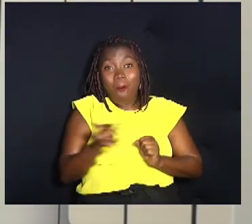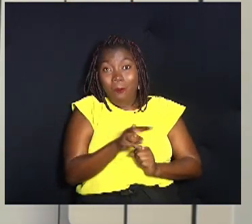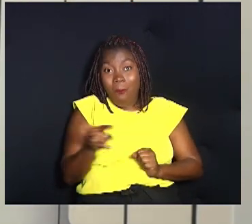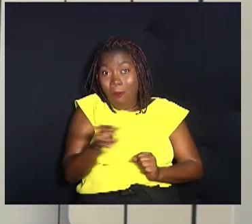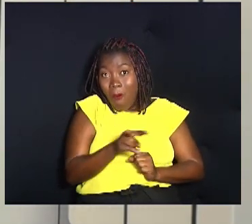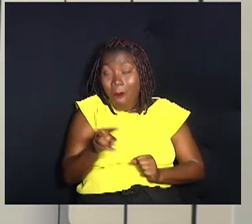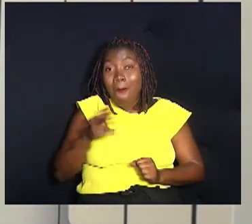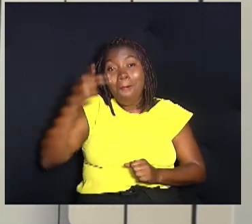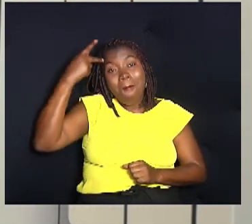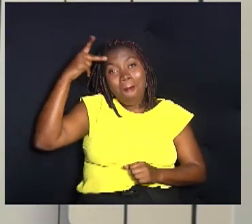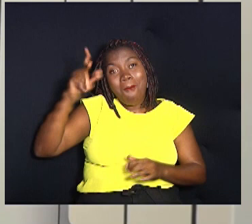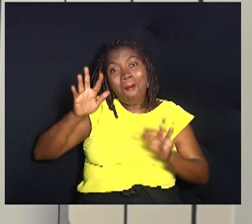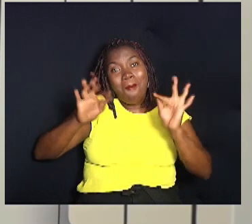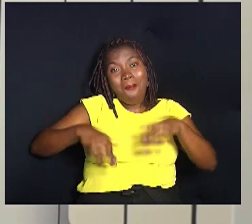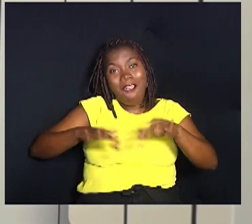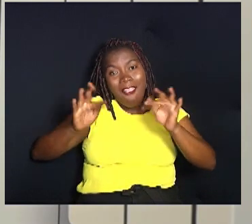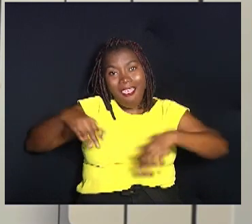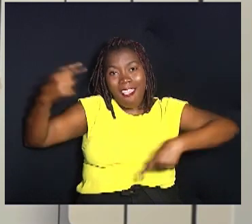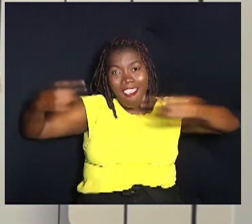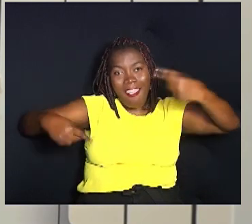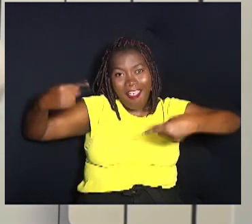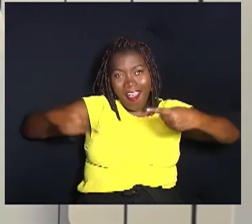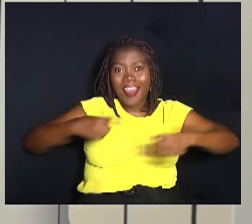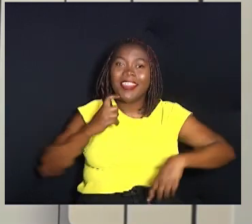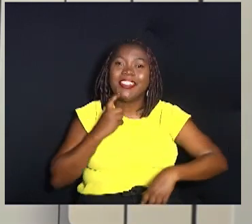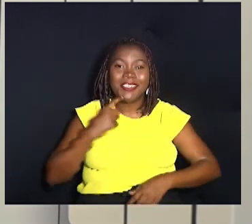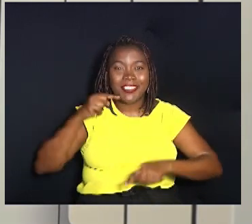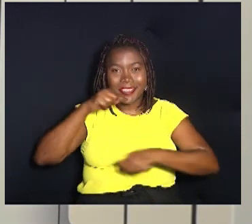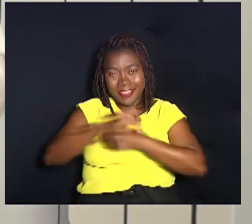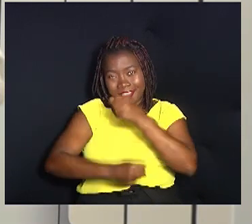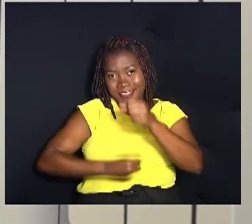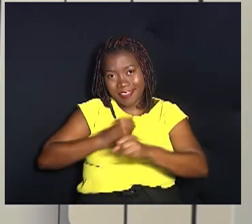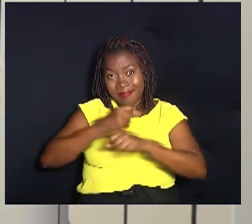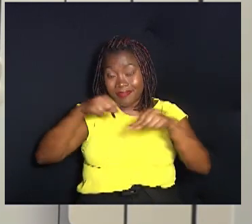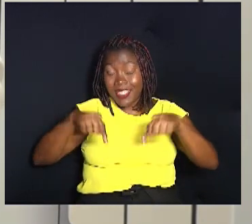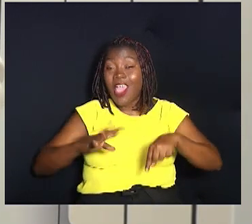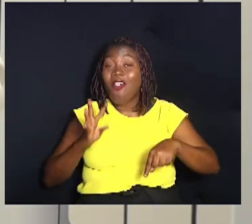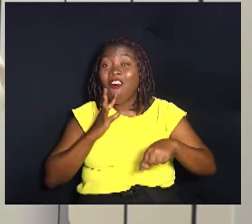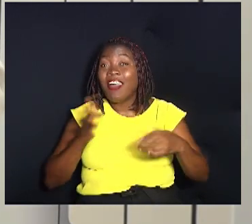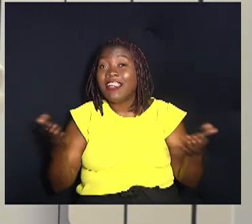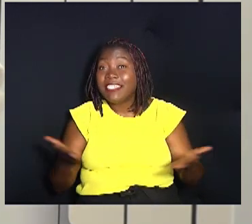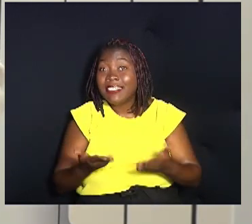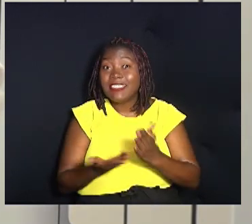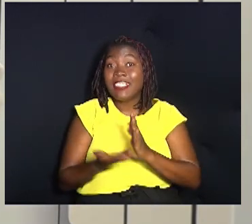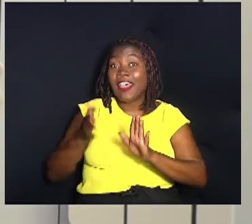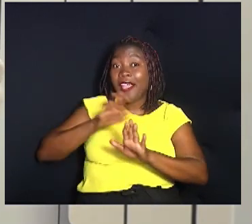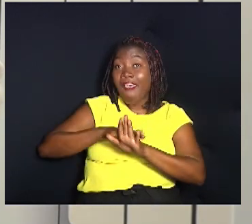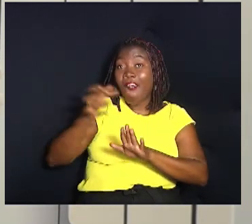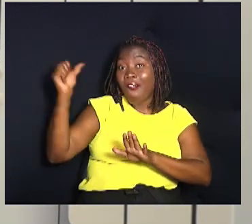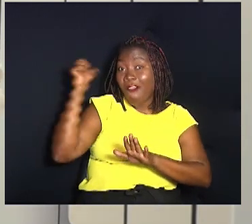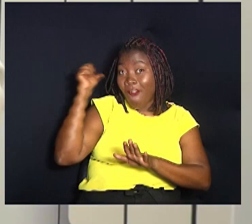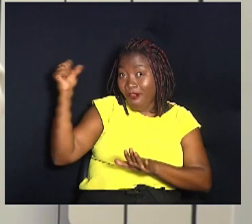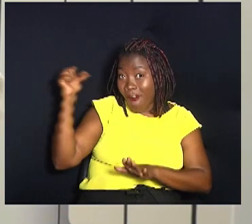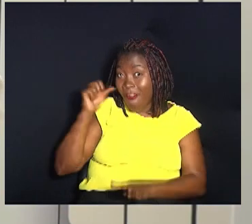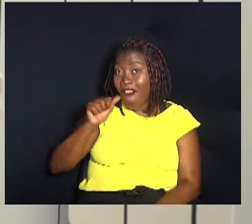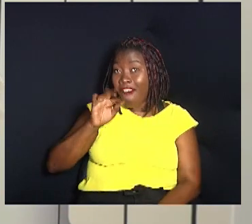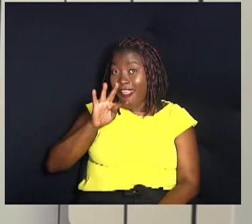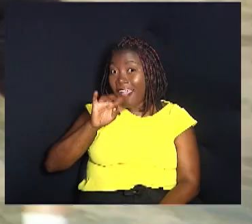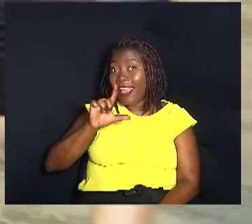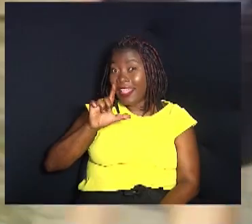a finalíssima da disputa campineira deste ano. Conheça agora os bastidores do Atlético